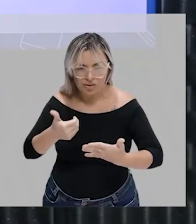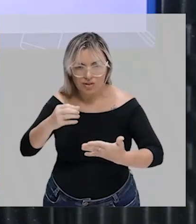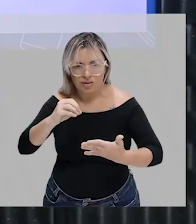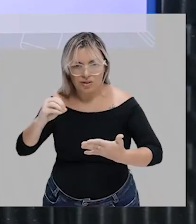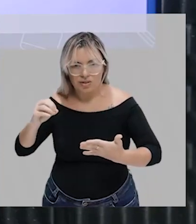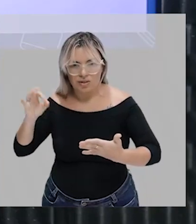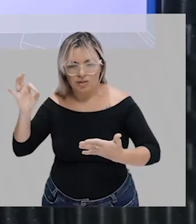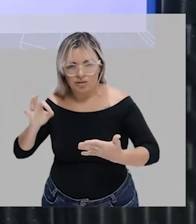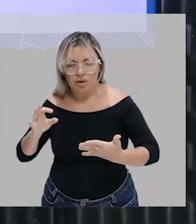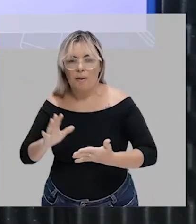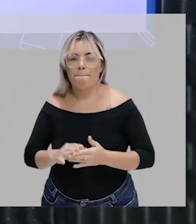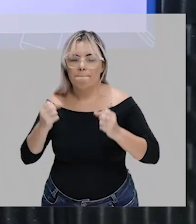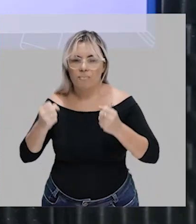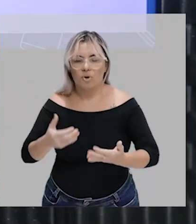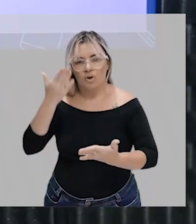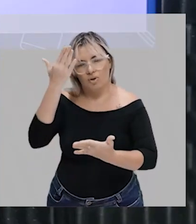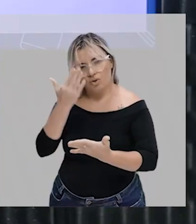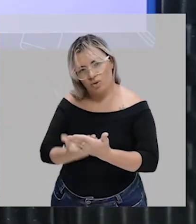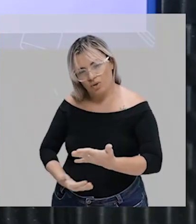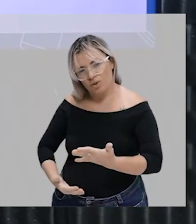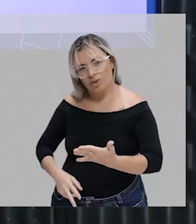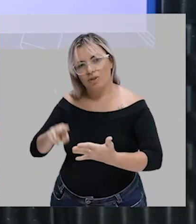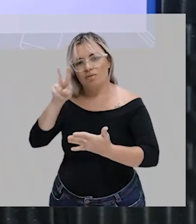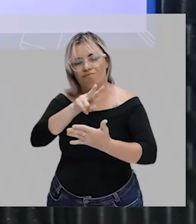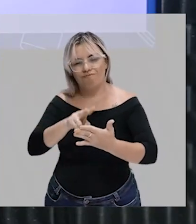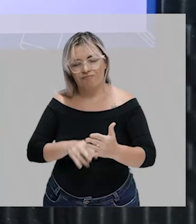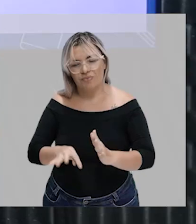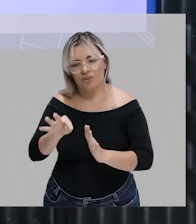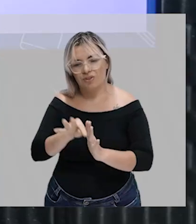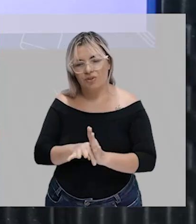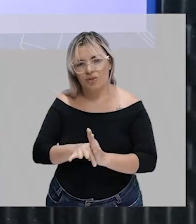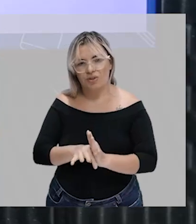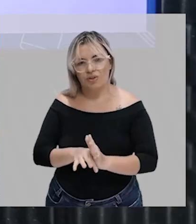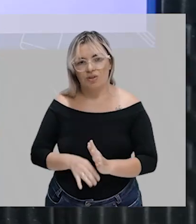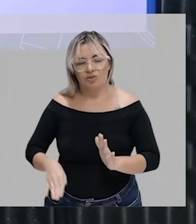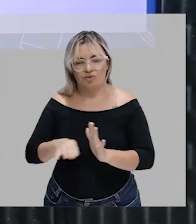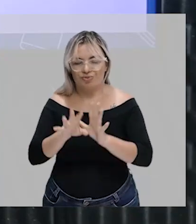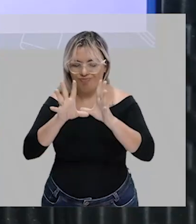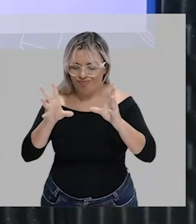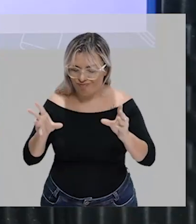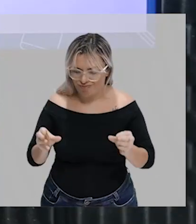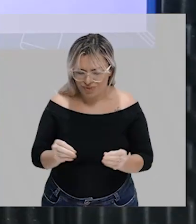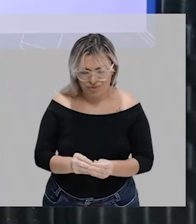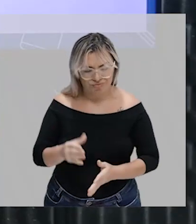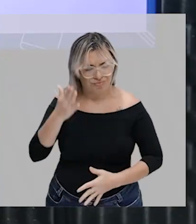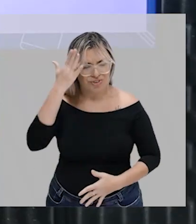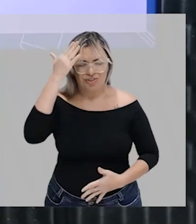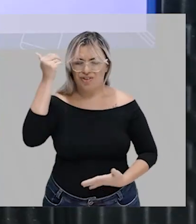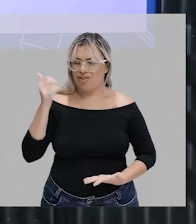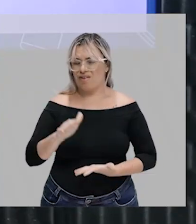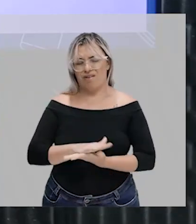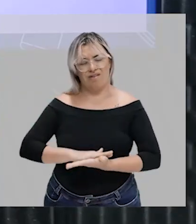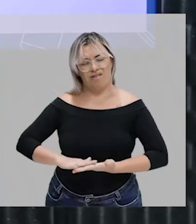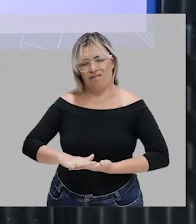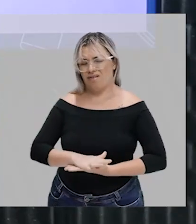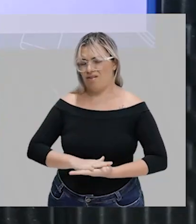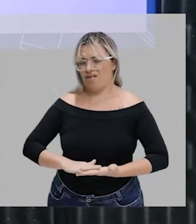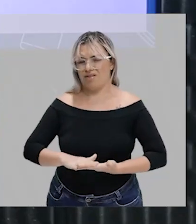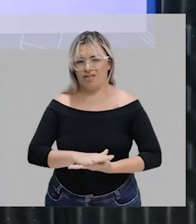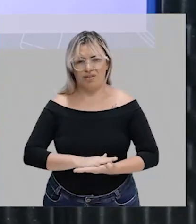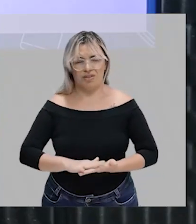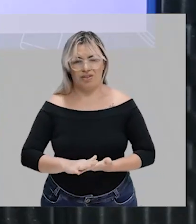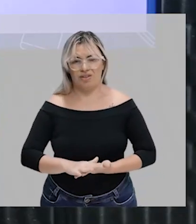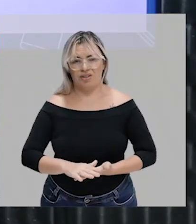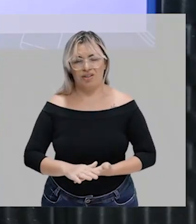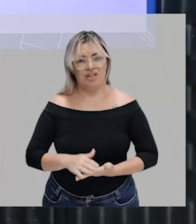se perde no decorrer do texto. E quando chega no final do texto, você não sabe mais o que você leu lá atrás e nem o que a questão